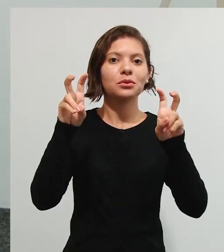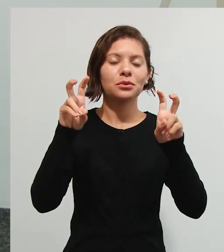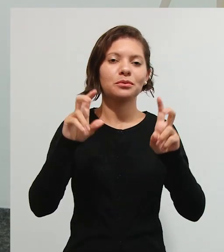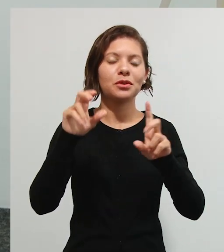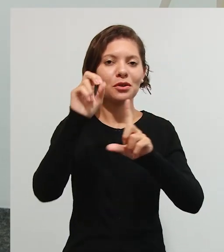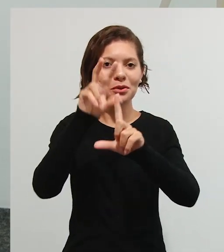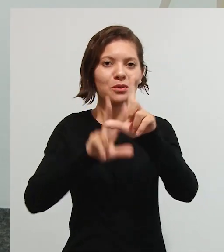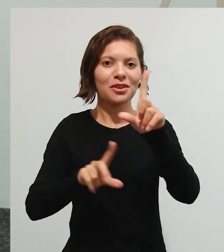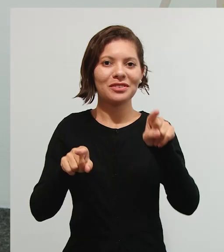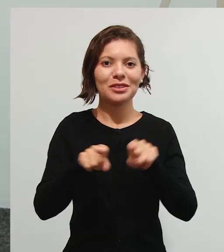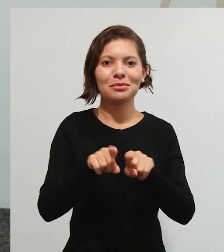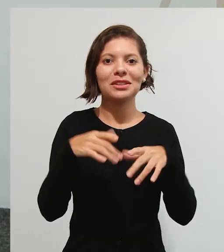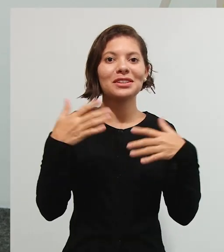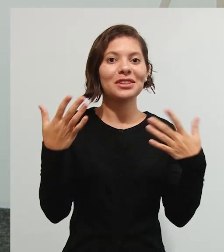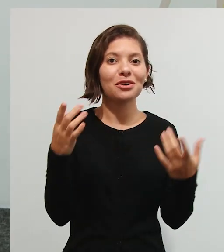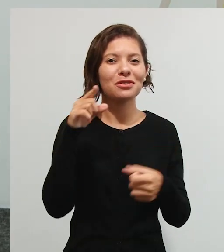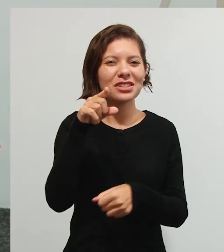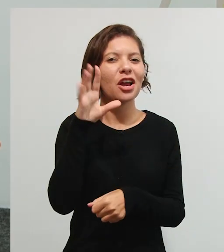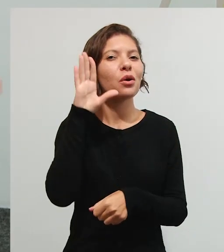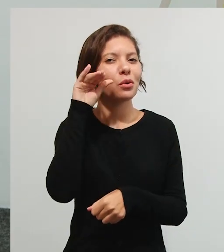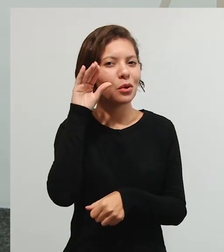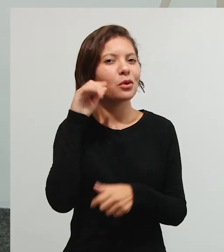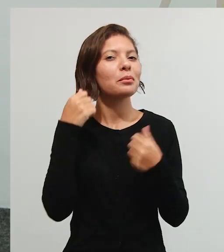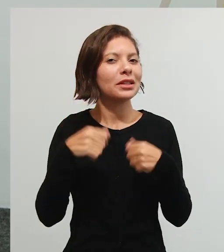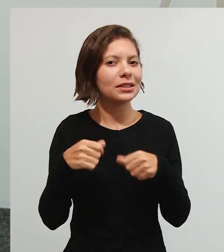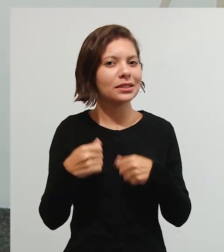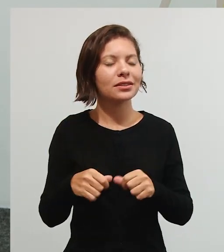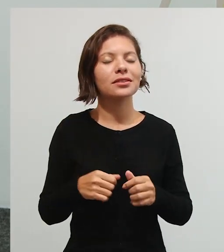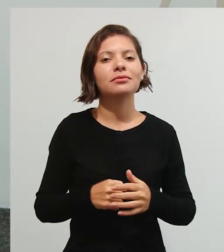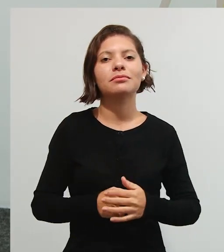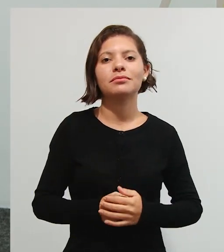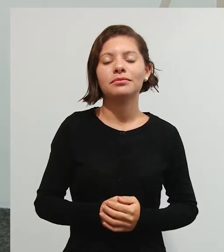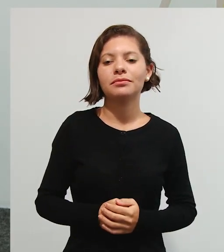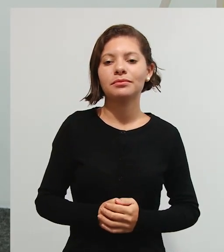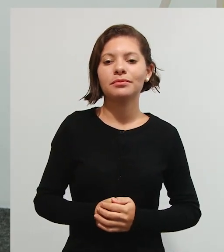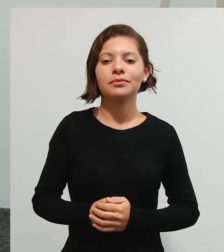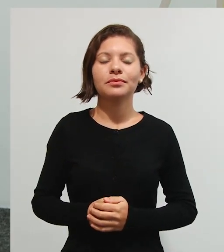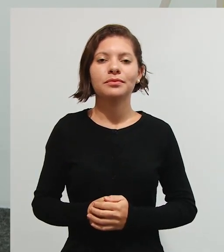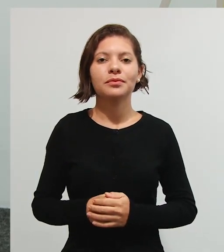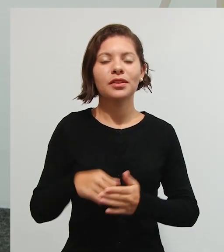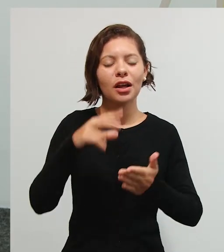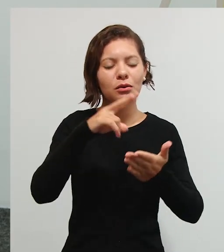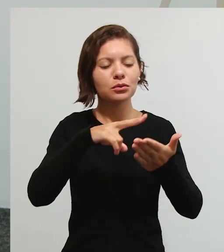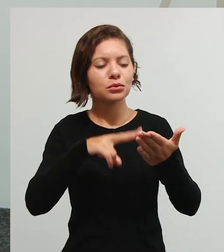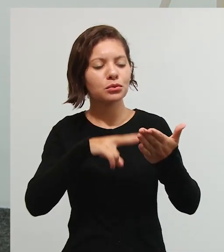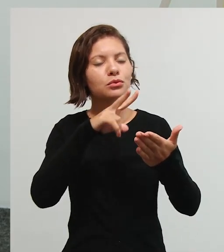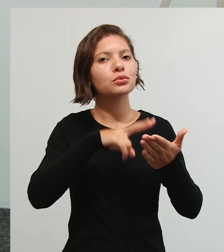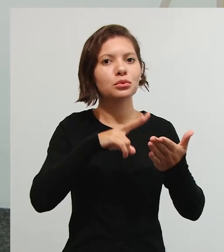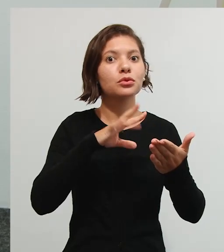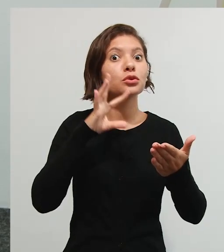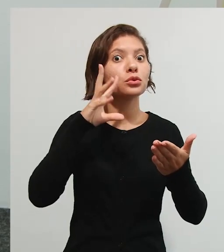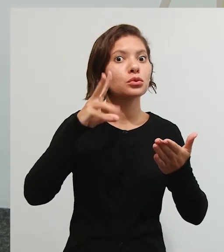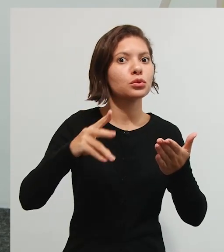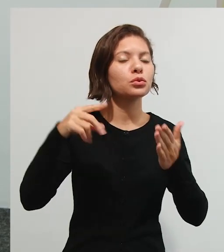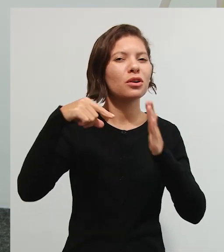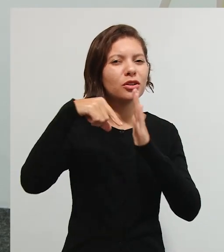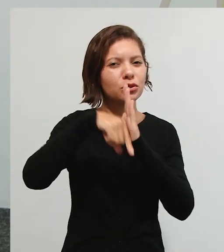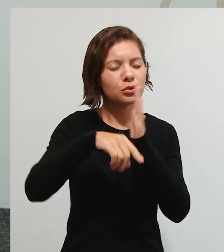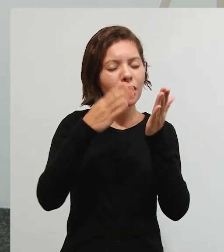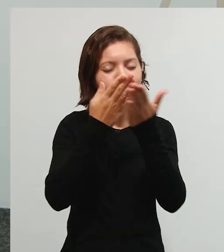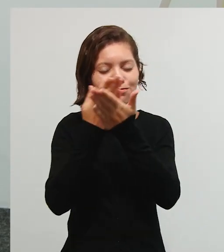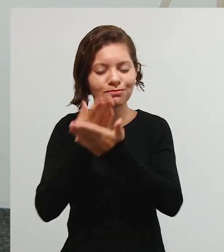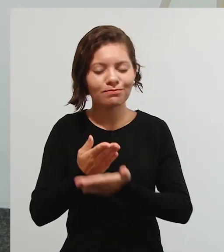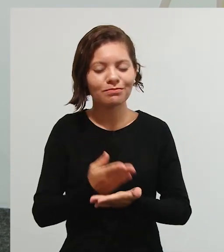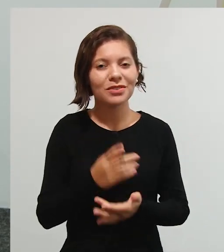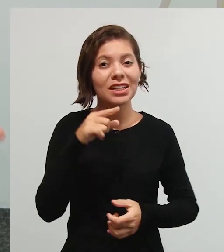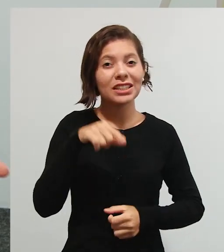ambiente virtual. Então, curiose-se, acompanhe o nosso ambiente virtual, leia os materiais,